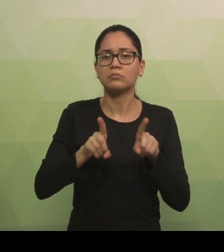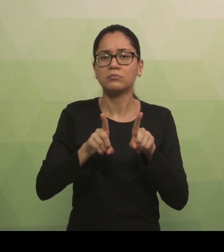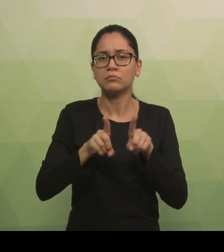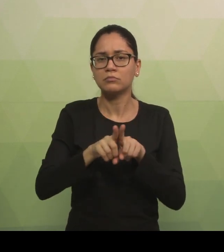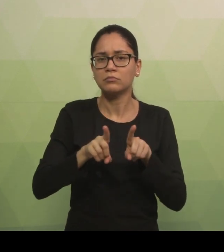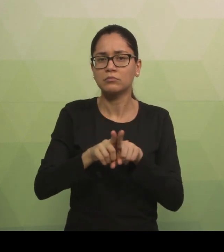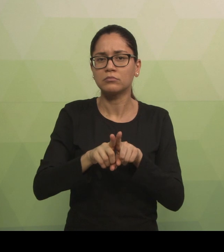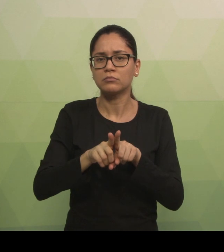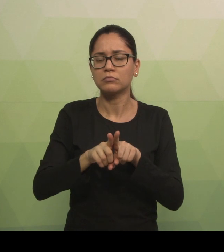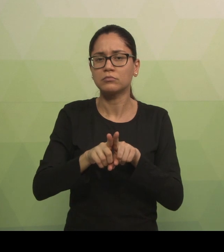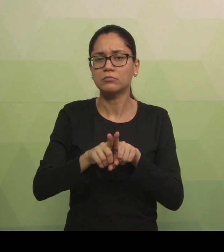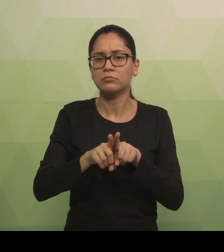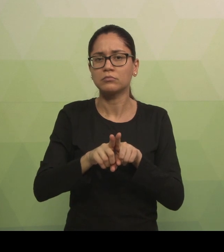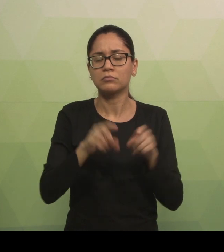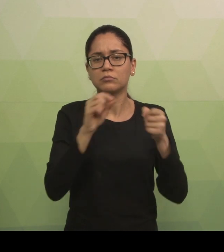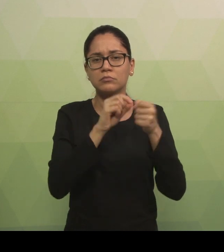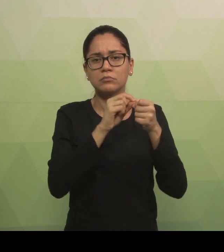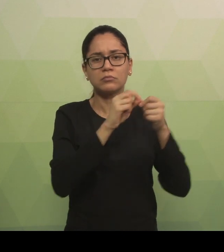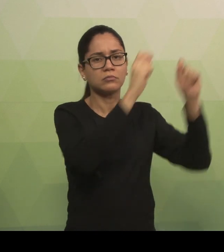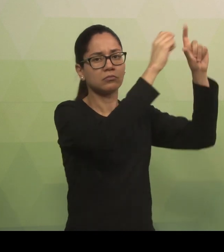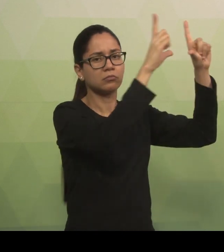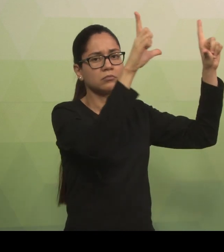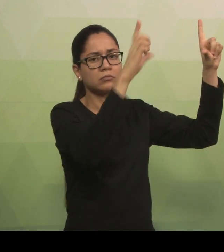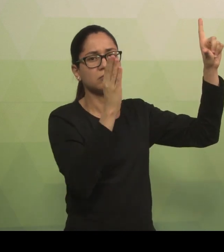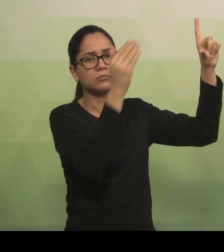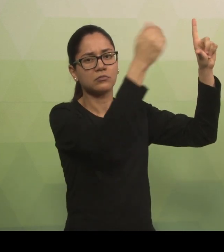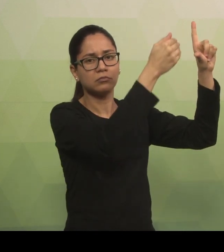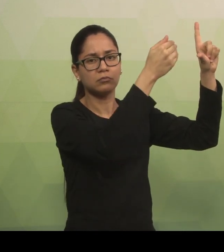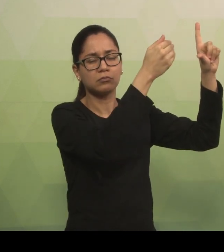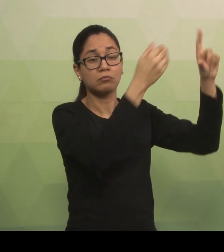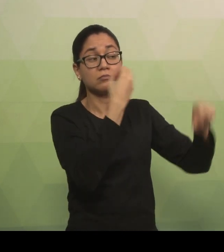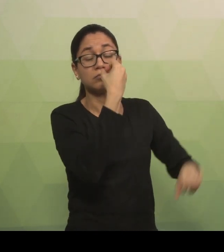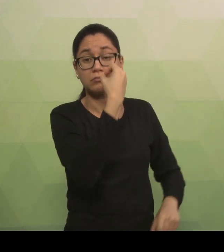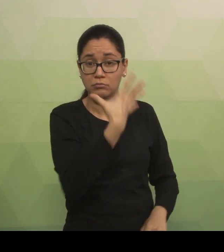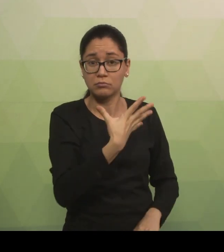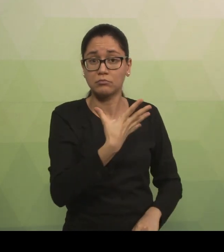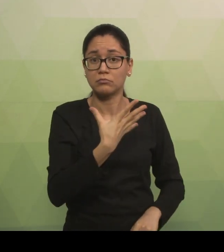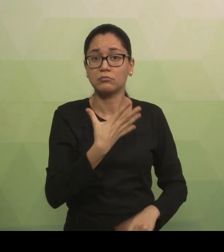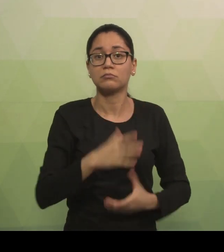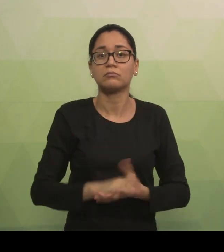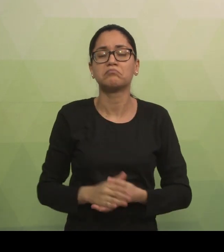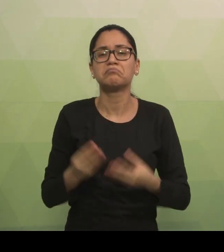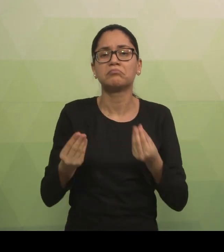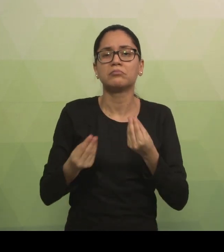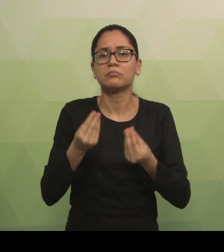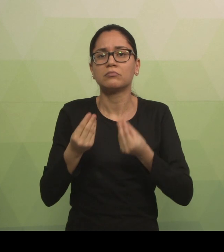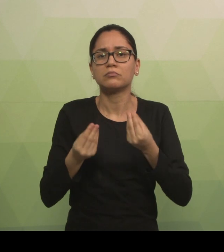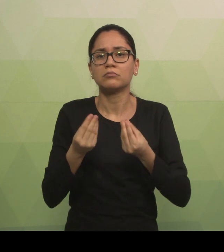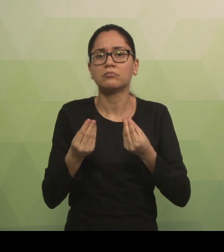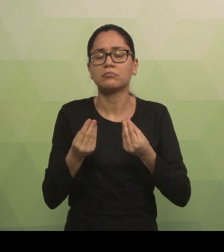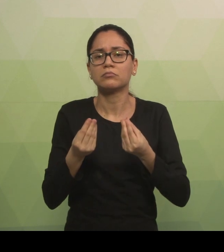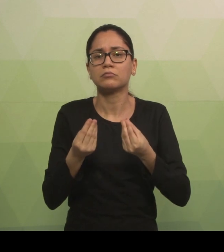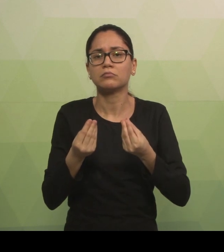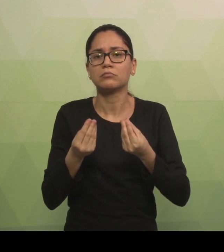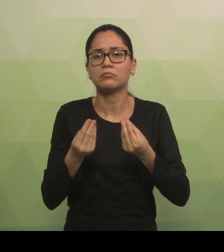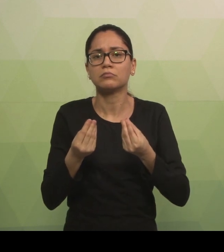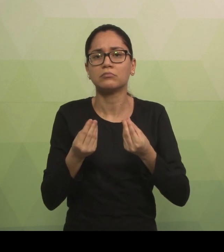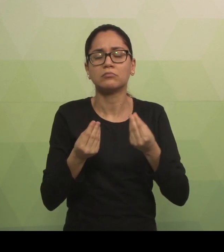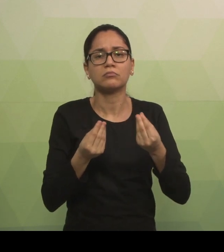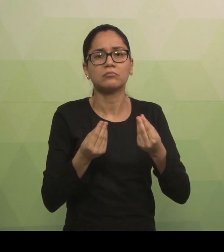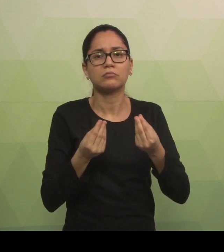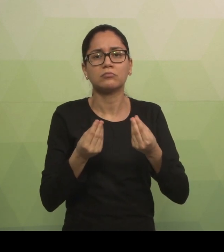ergonomia também é utilizada para elaborar interfaces de qualidade, e observou como analisar e identificar aspectos